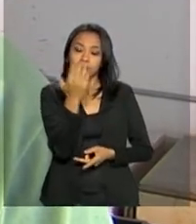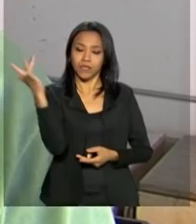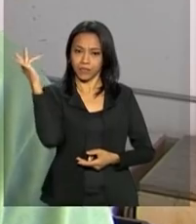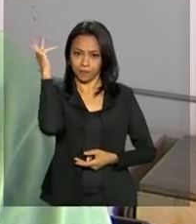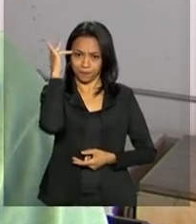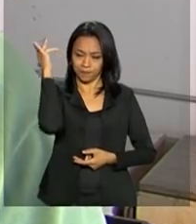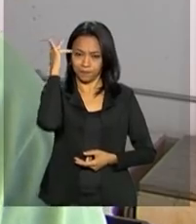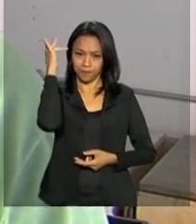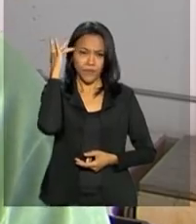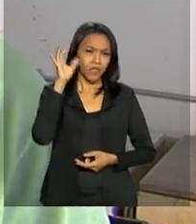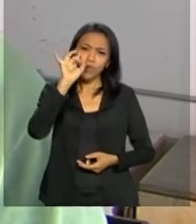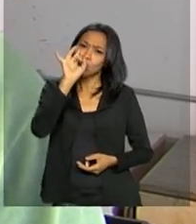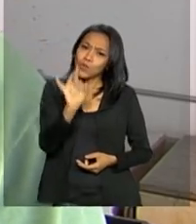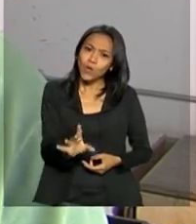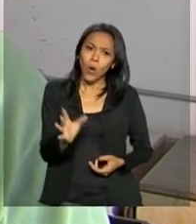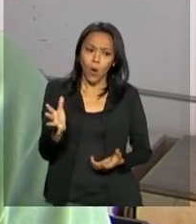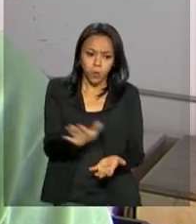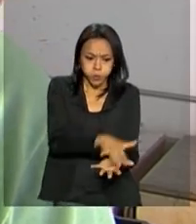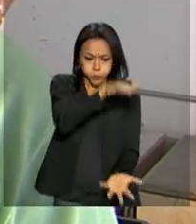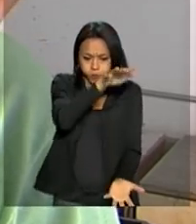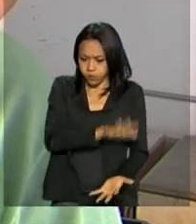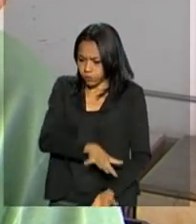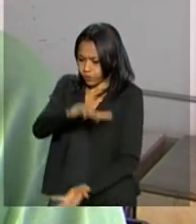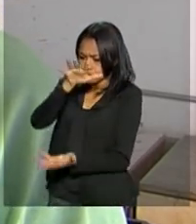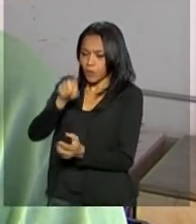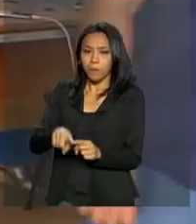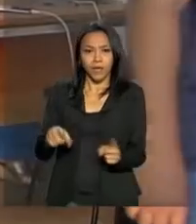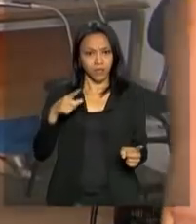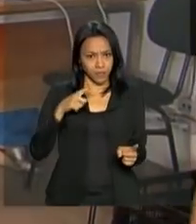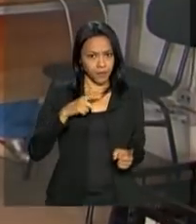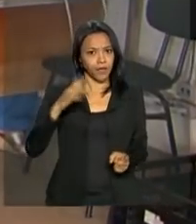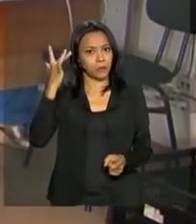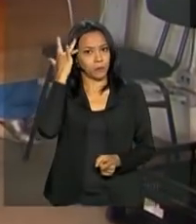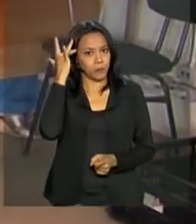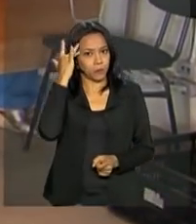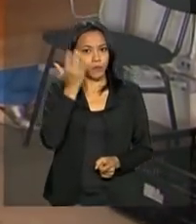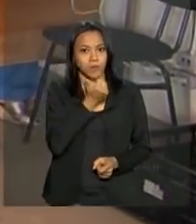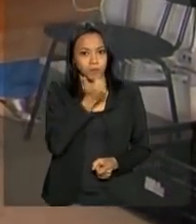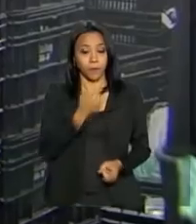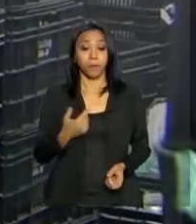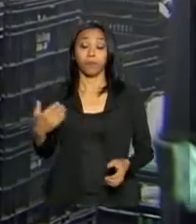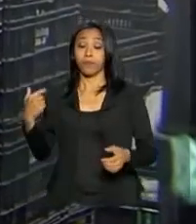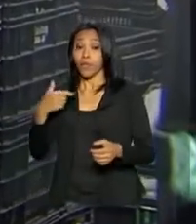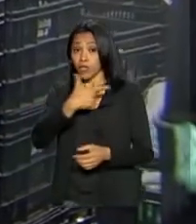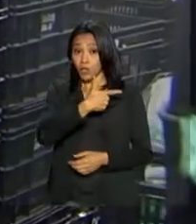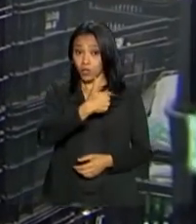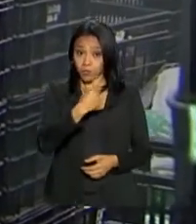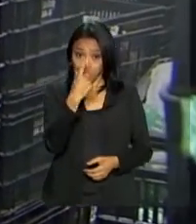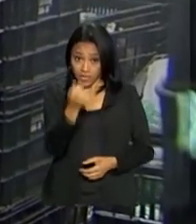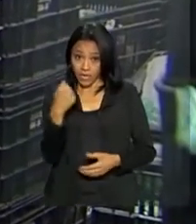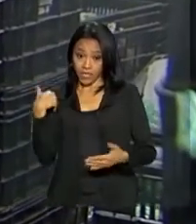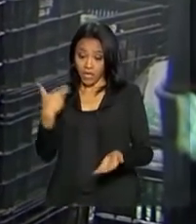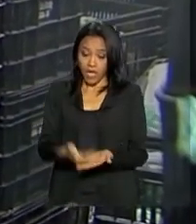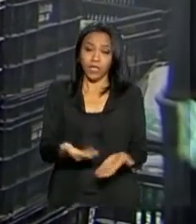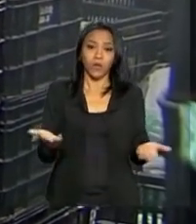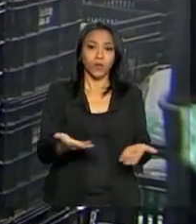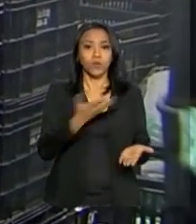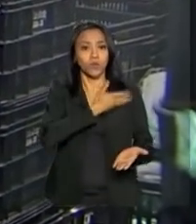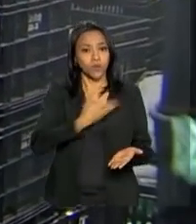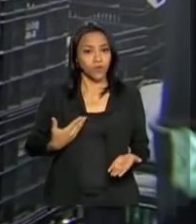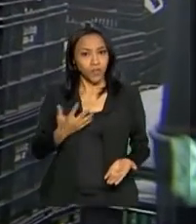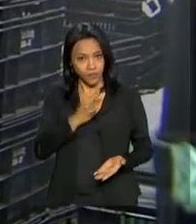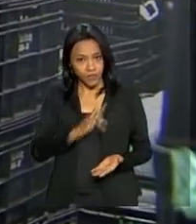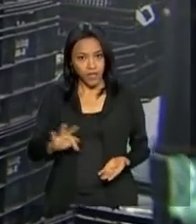não só em quantidade como também em qualidade nutricional de 2017 pra cá o governo federal destinou cerca de